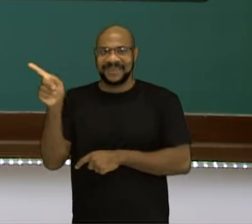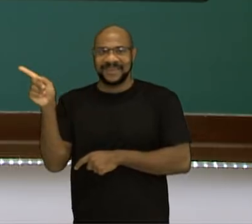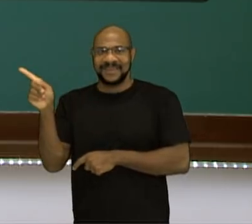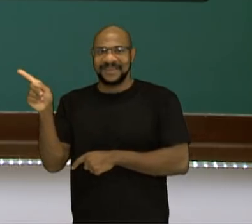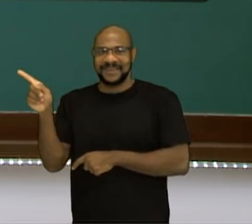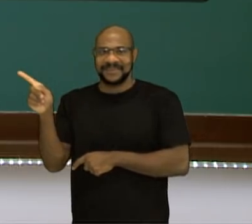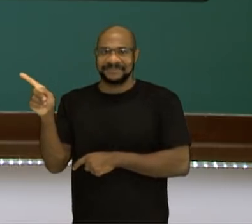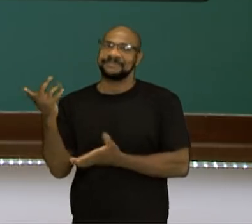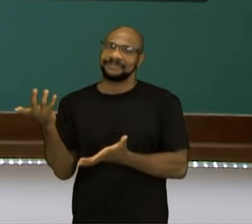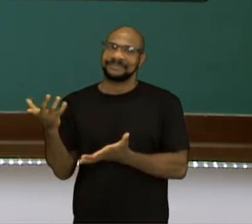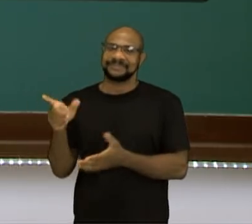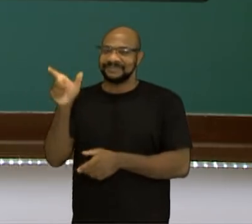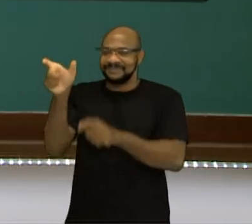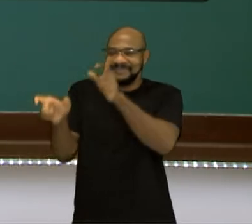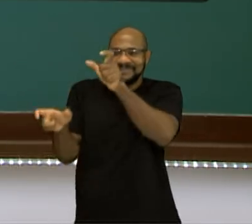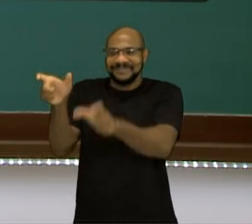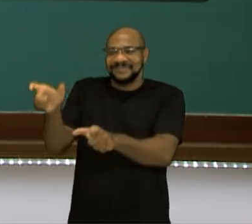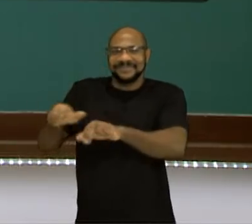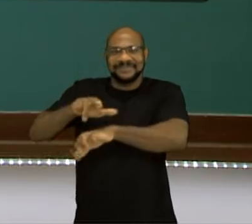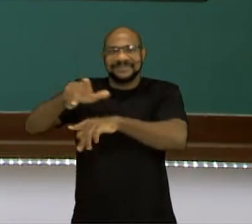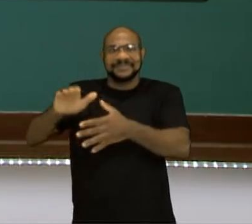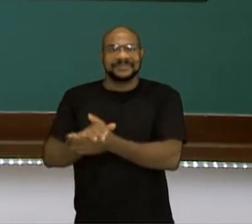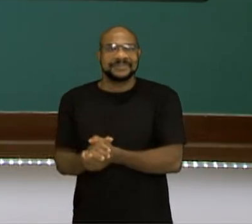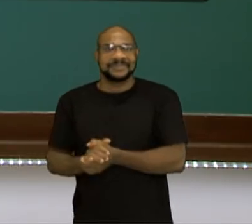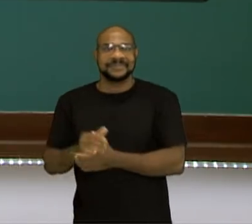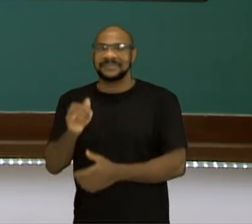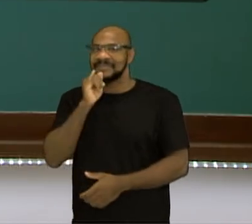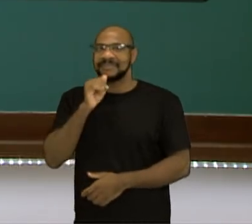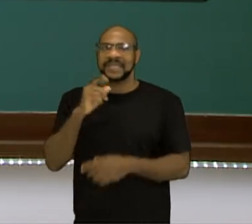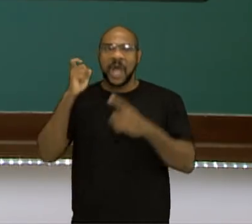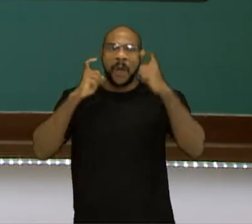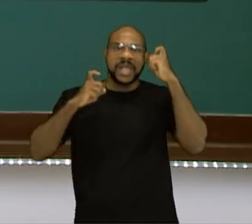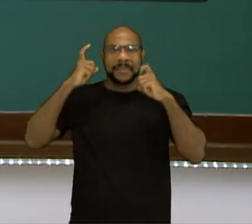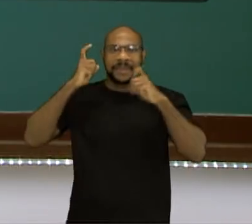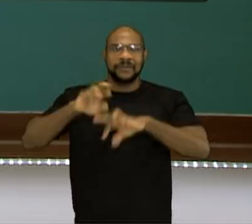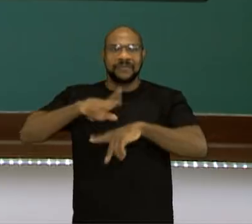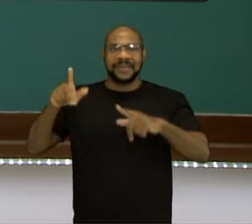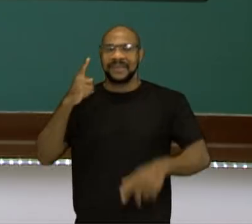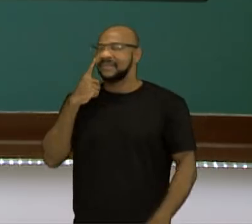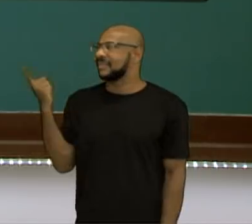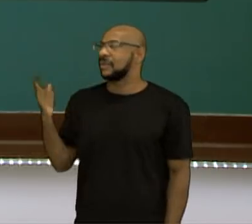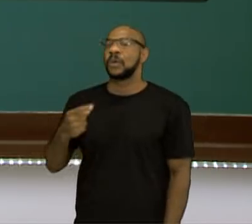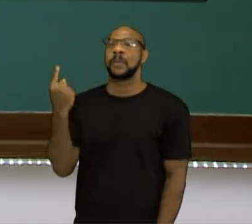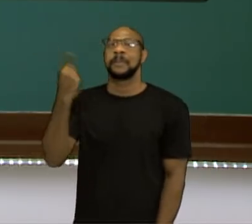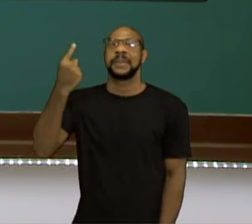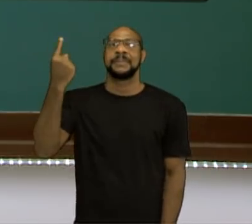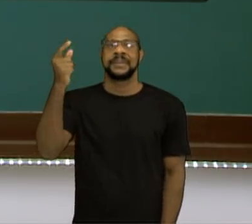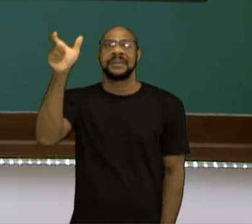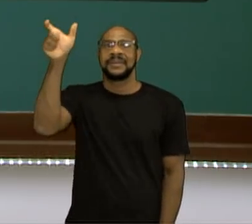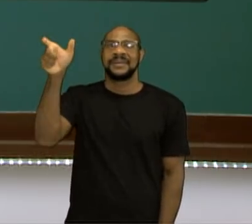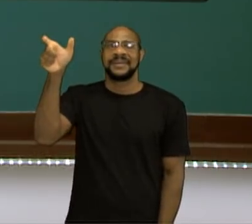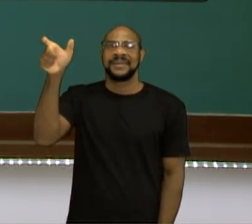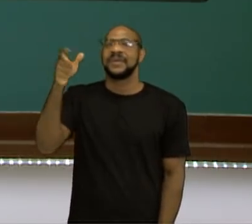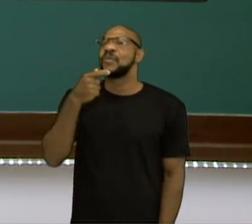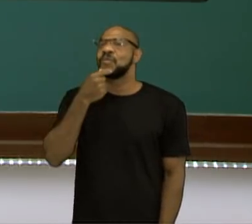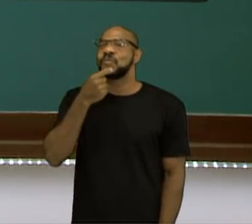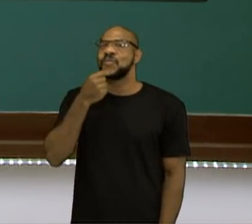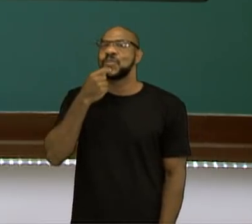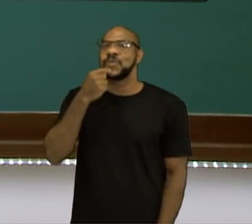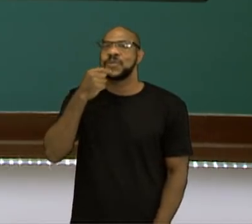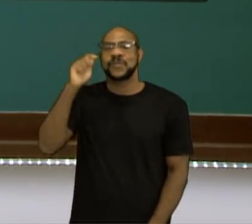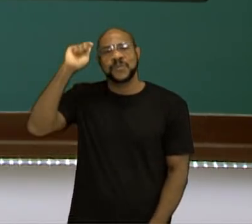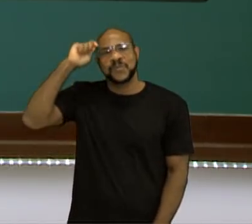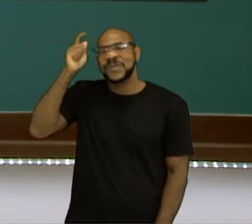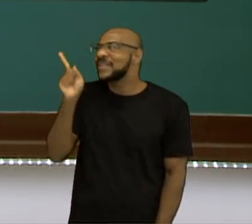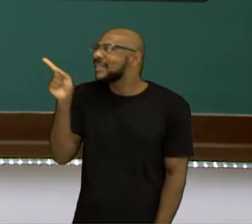emoção. Como você acha que o primeiro personagem lá de cima está se sentindo? Você acha que ele está